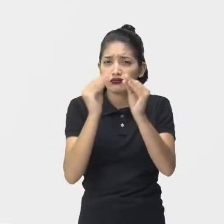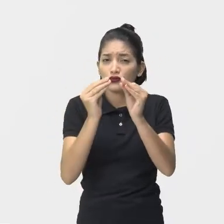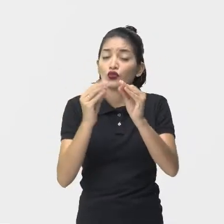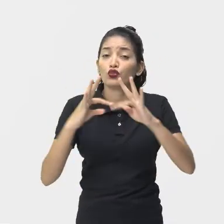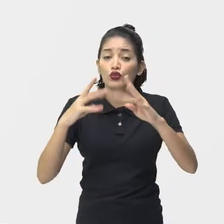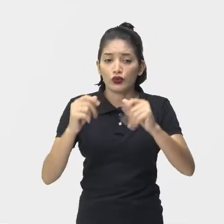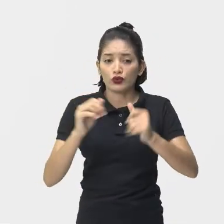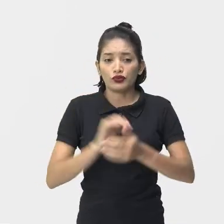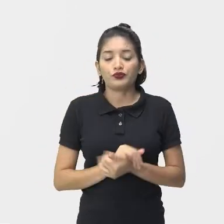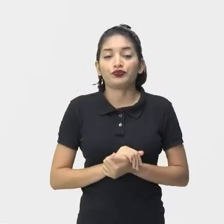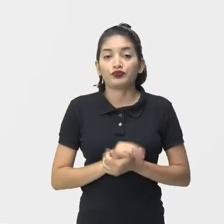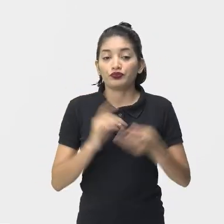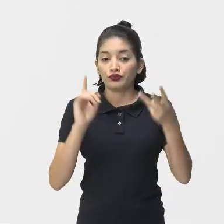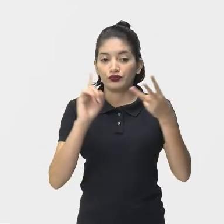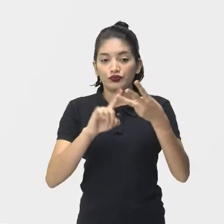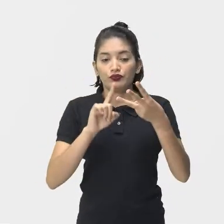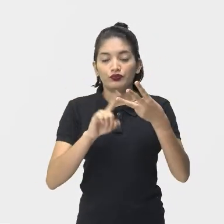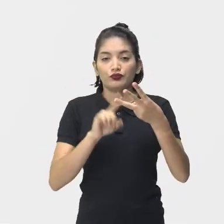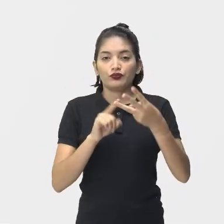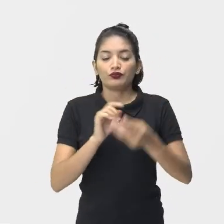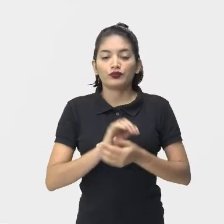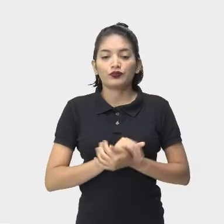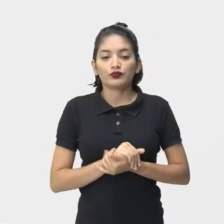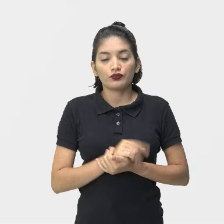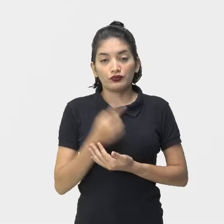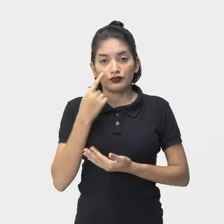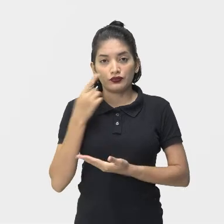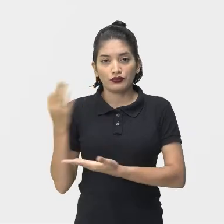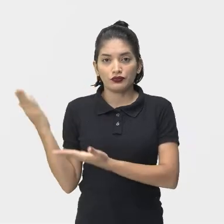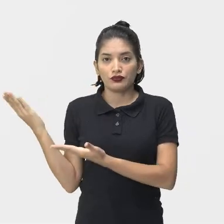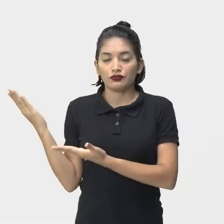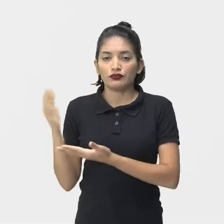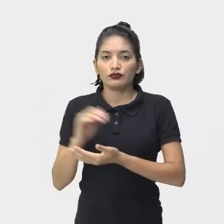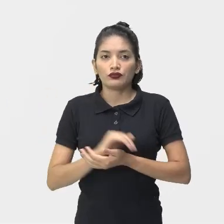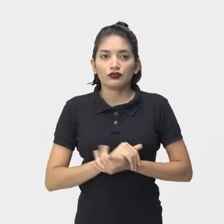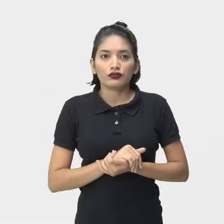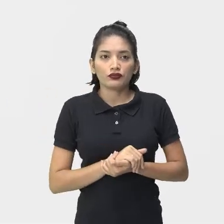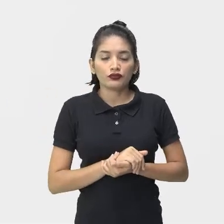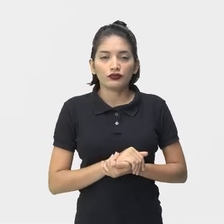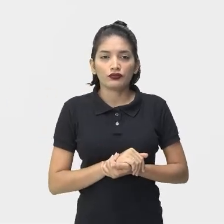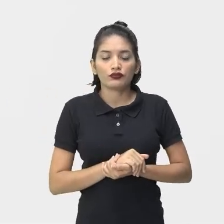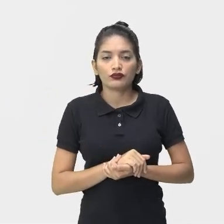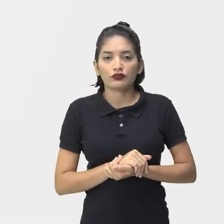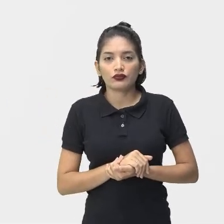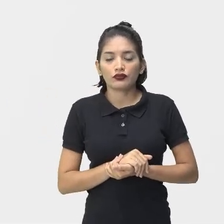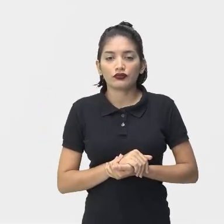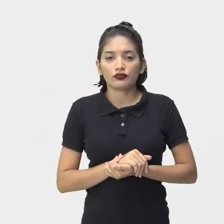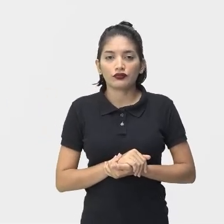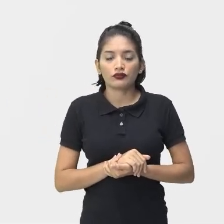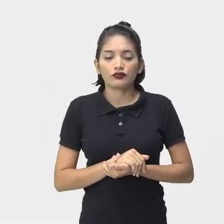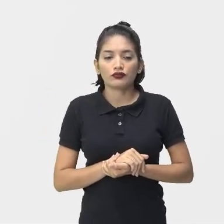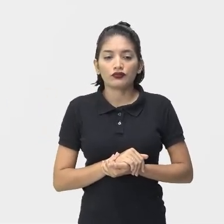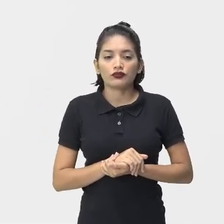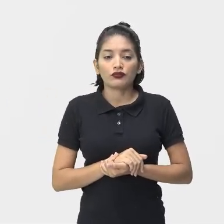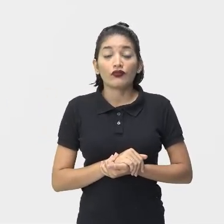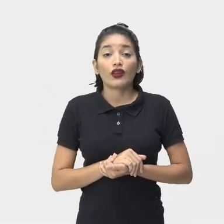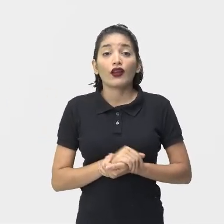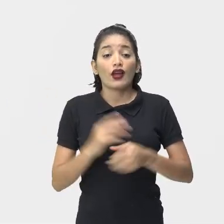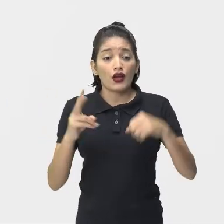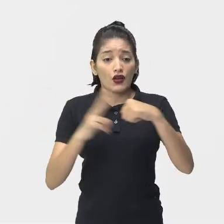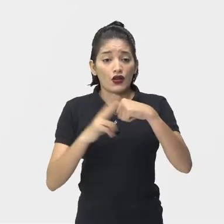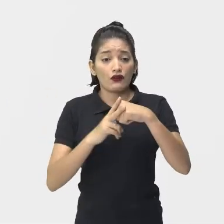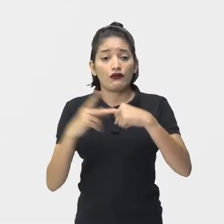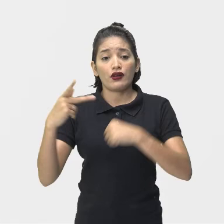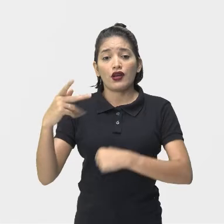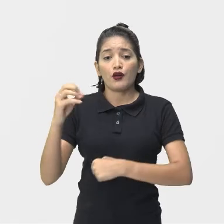Ellas pondrán las flores por todo el jardín. Aqui é o verbo